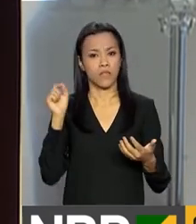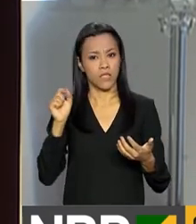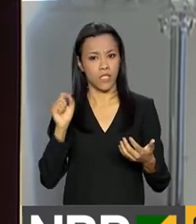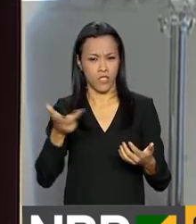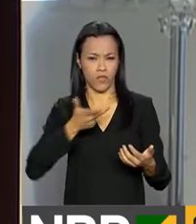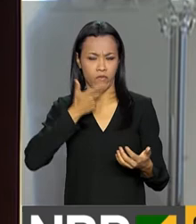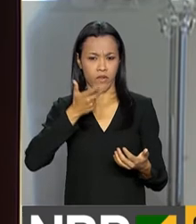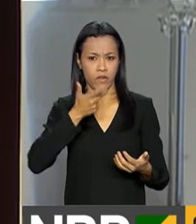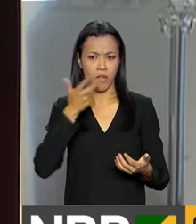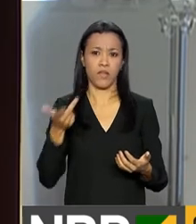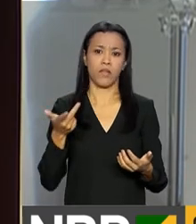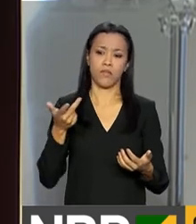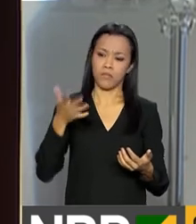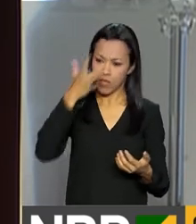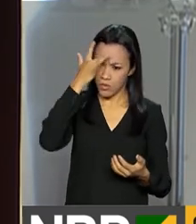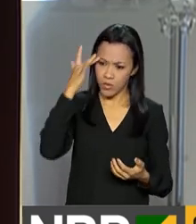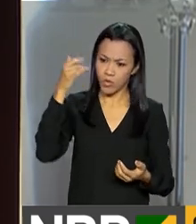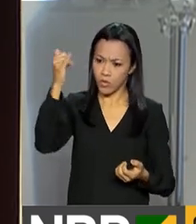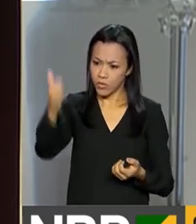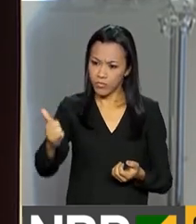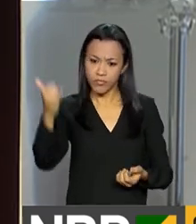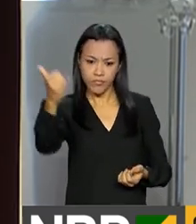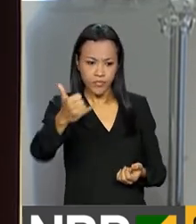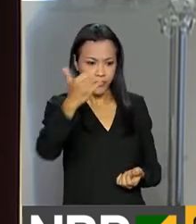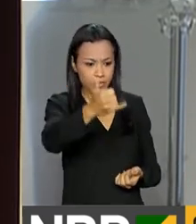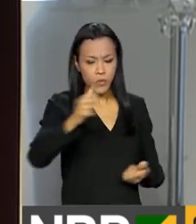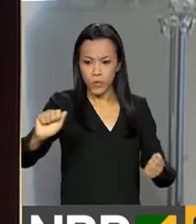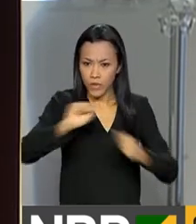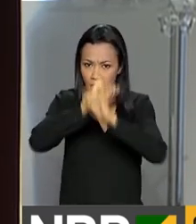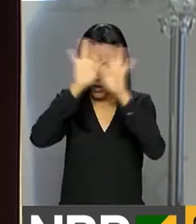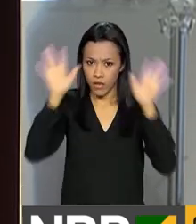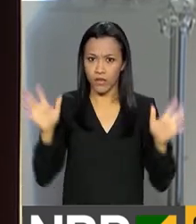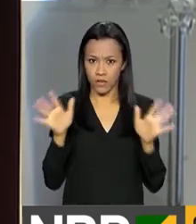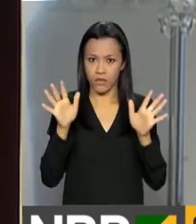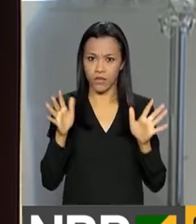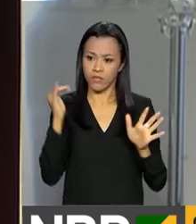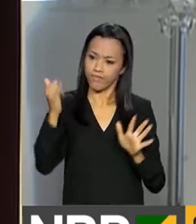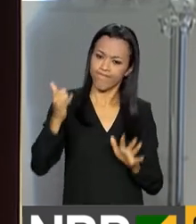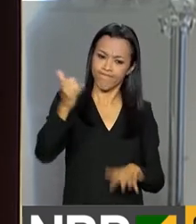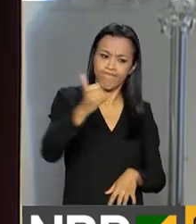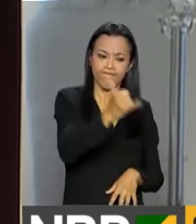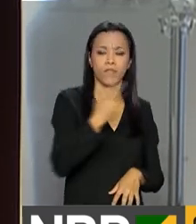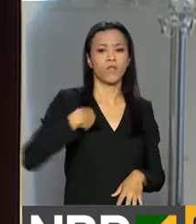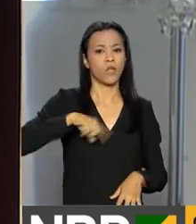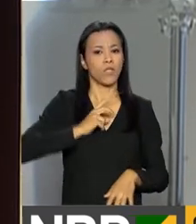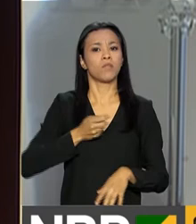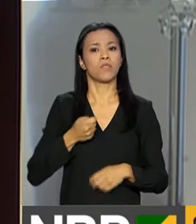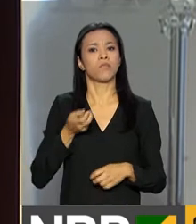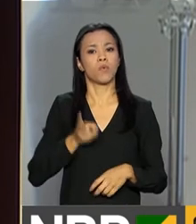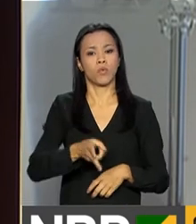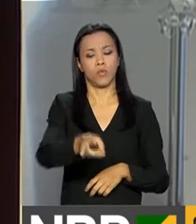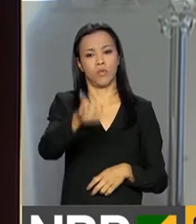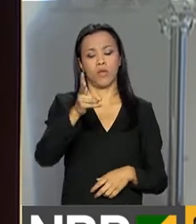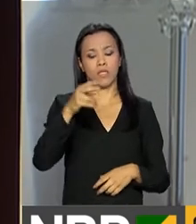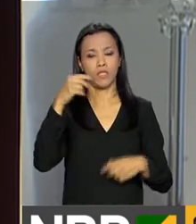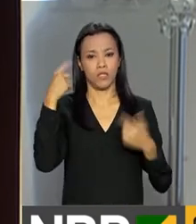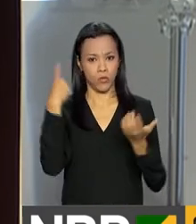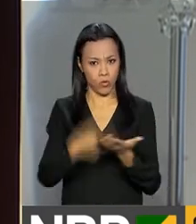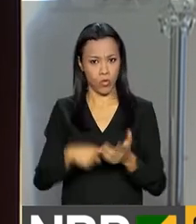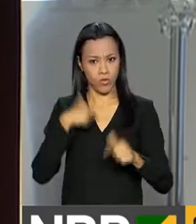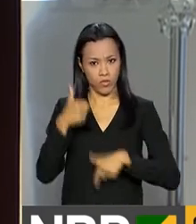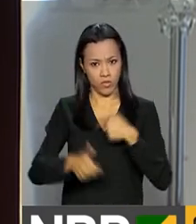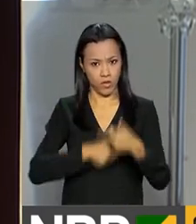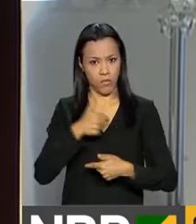falar para o eleitor com transparência, a gente precisa continuar nessa agenda de reformas.